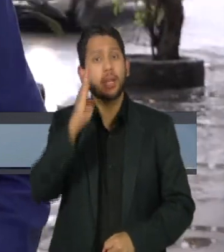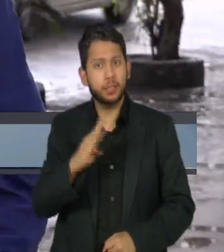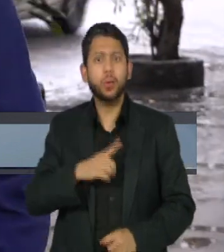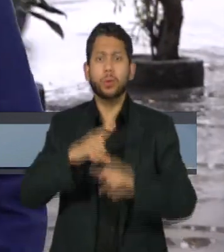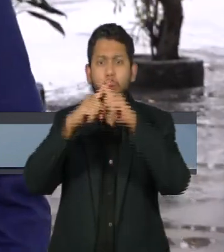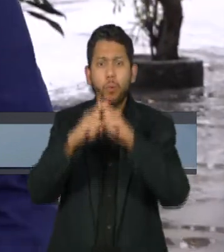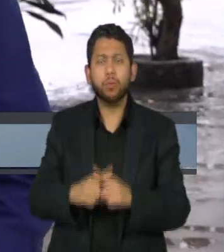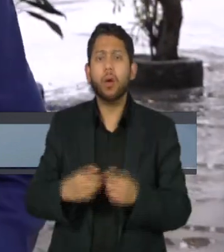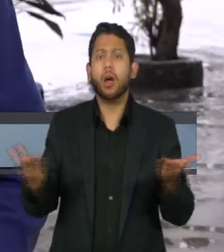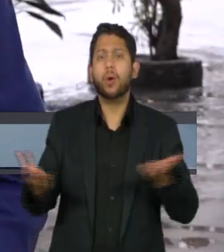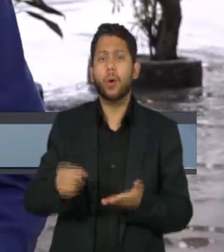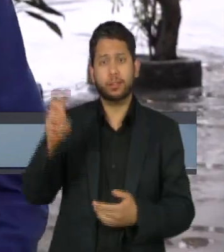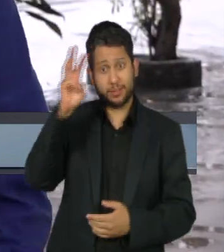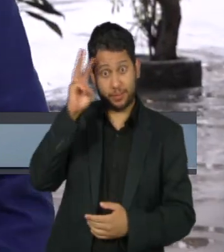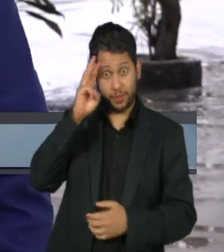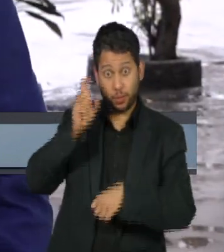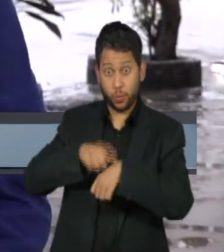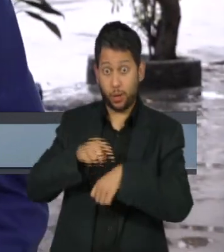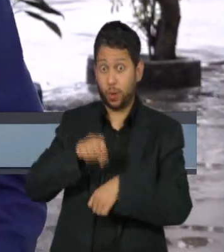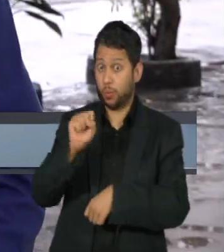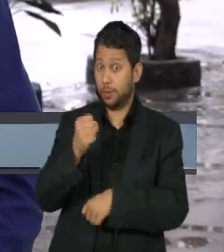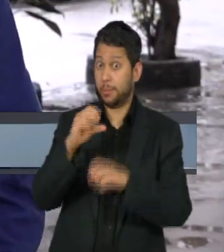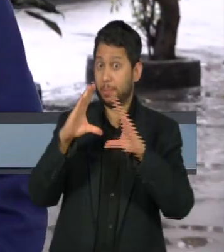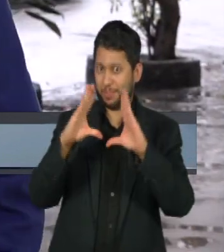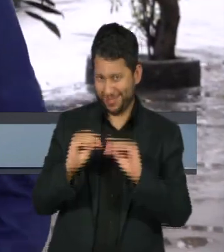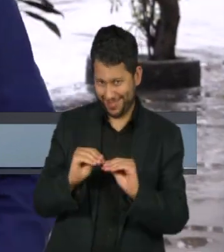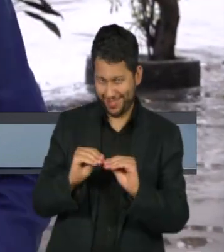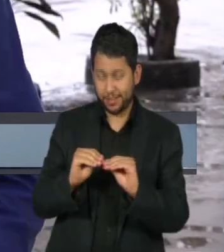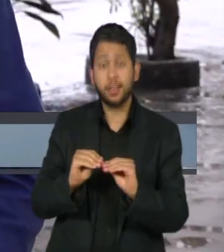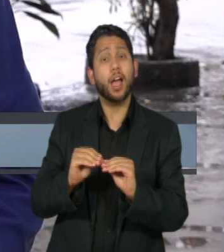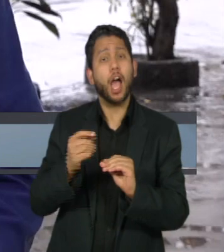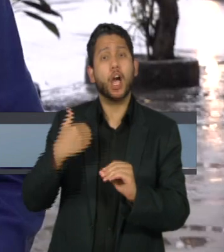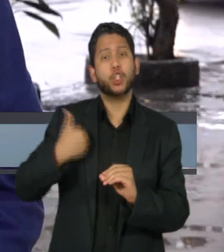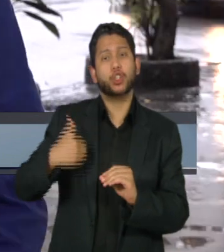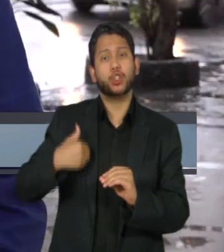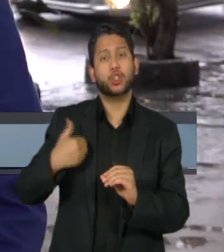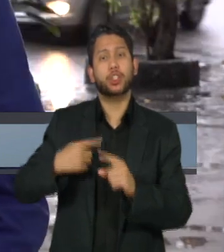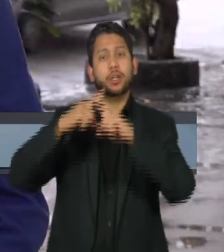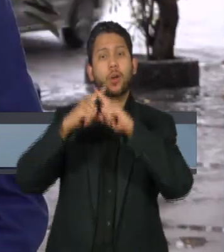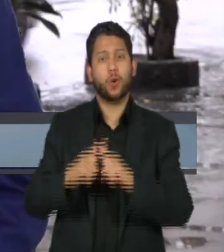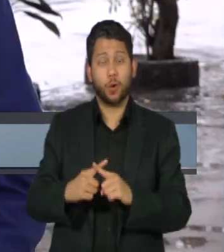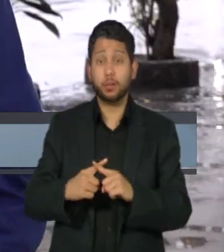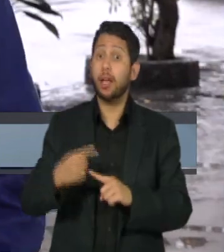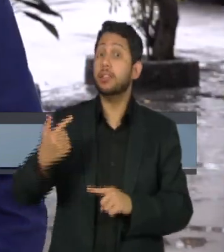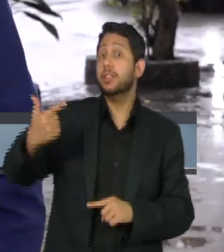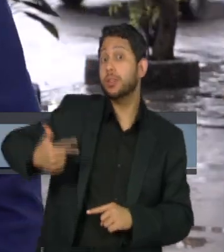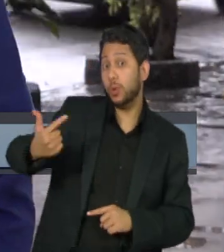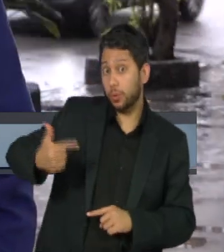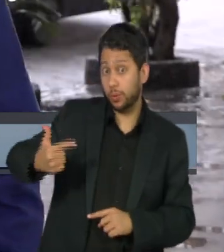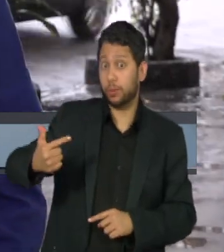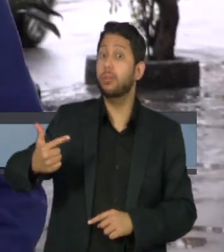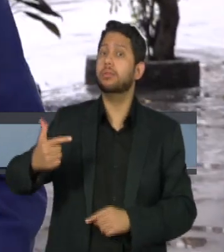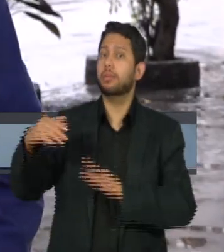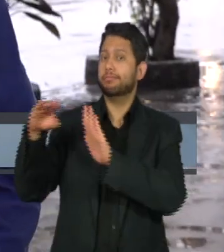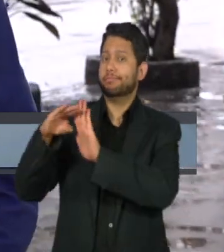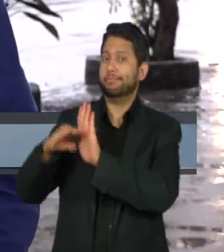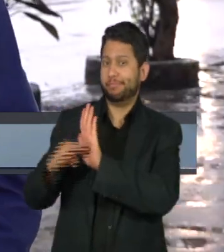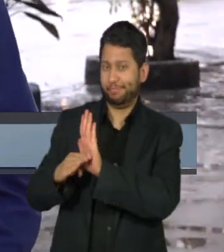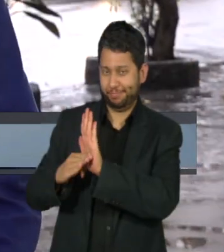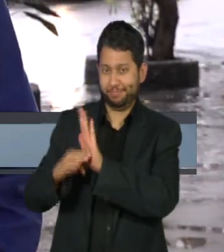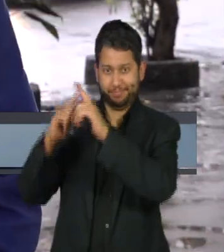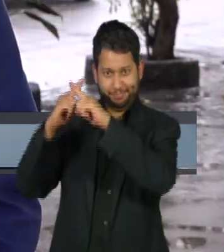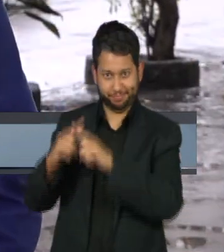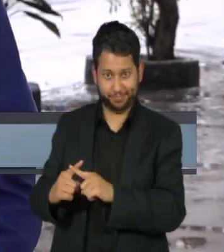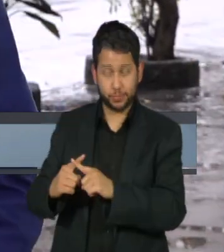nesta terça-feira, às 20h30 da noite, contra a Argentina, segunda colocada na tabela de classificação. O jogo